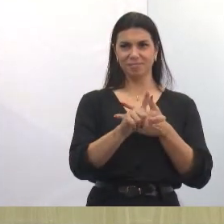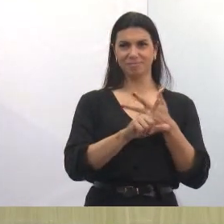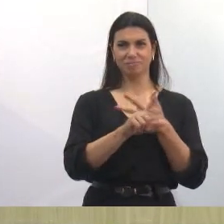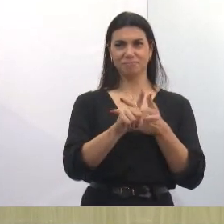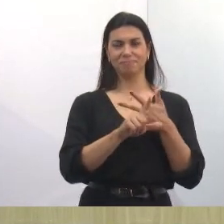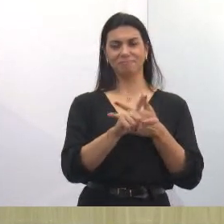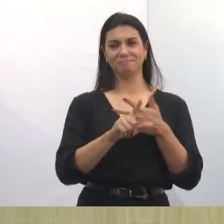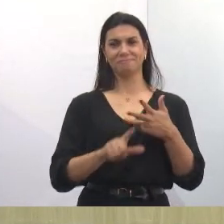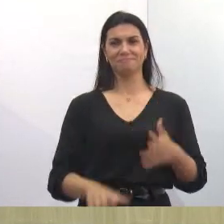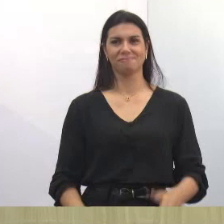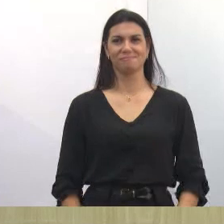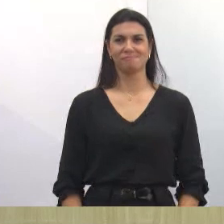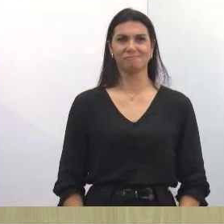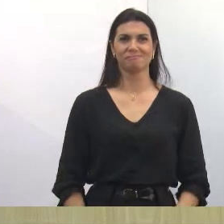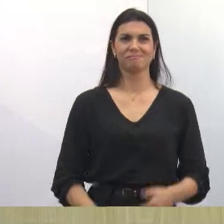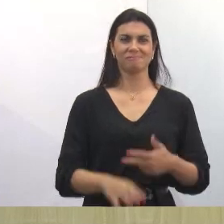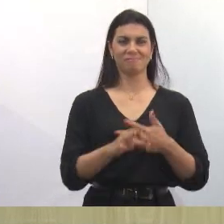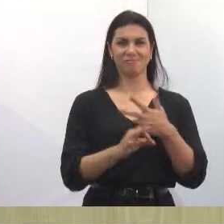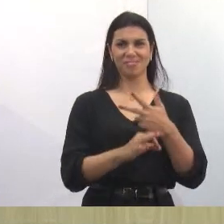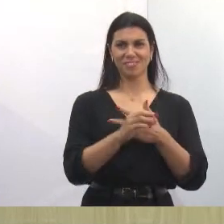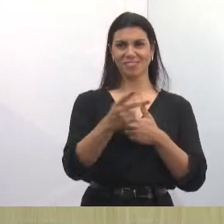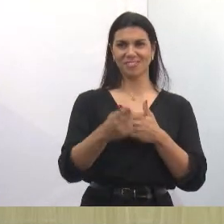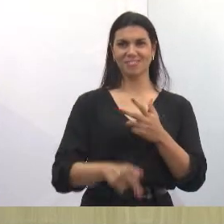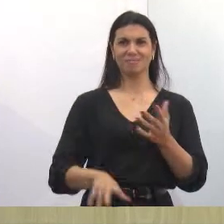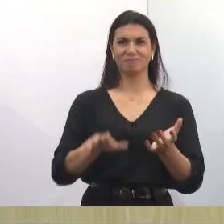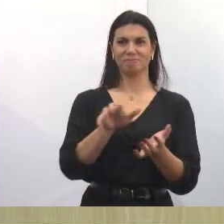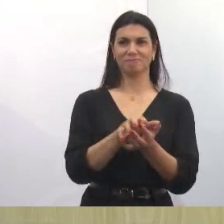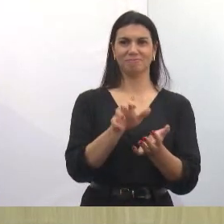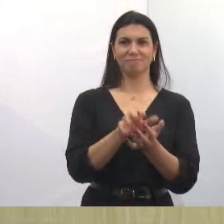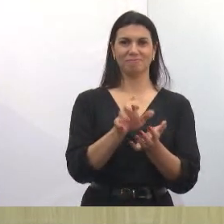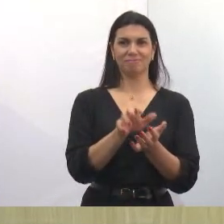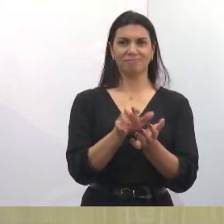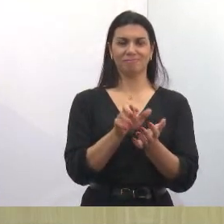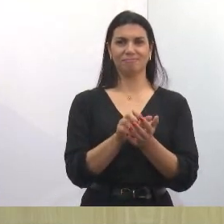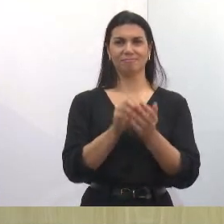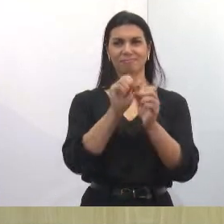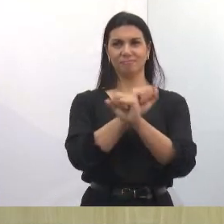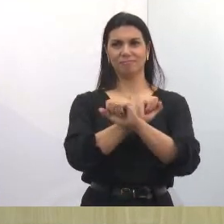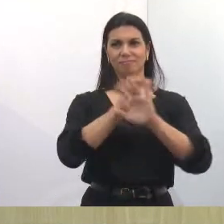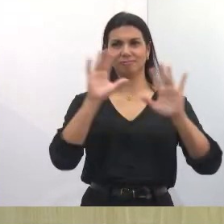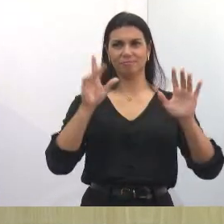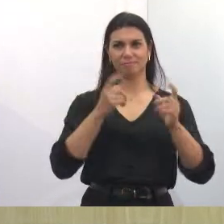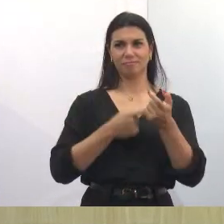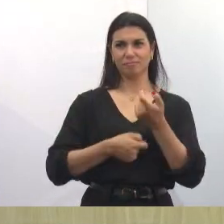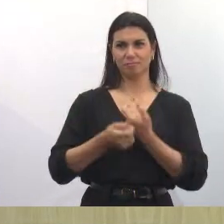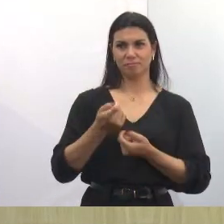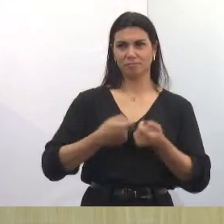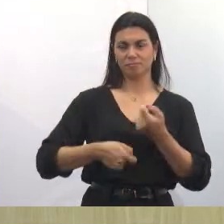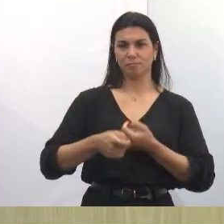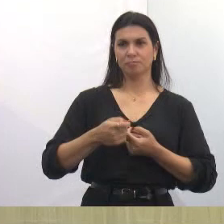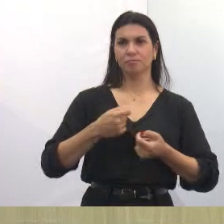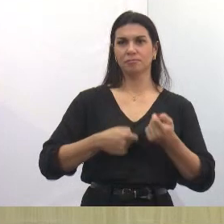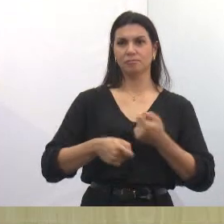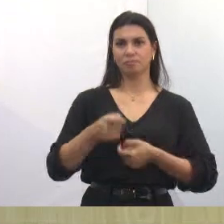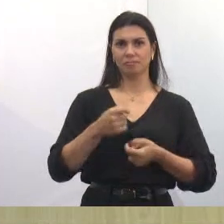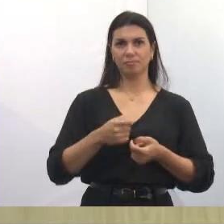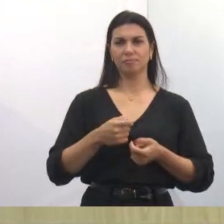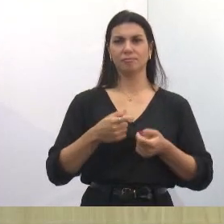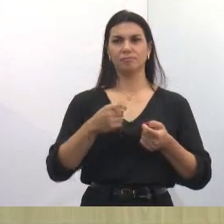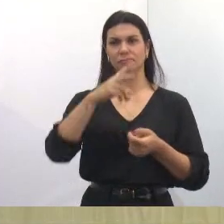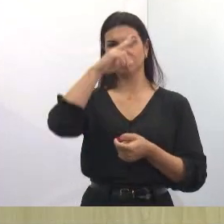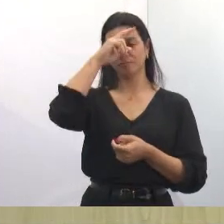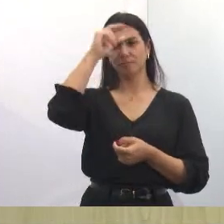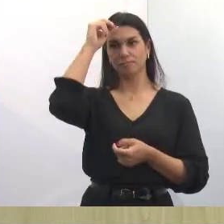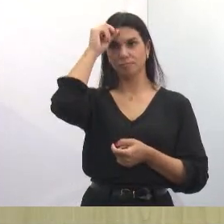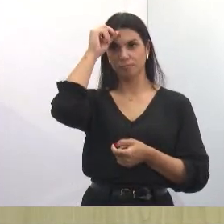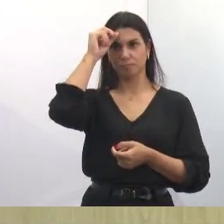dos poderes executivos de Jacareí, visando a transparência na gestão da administração pública